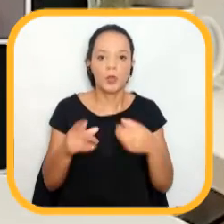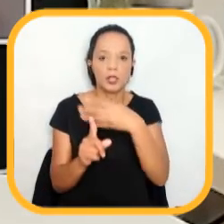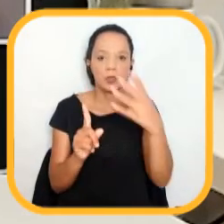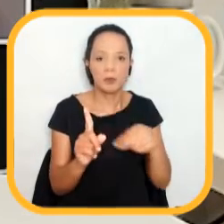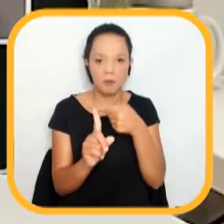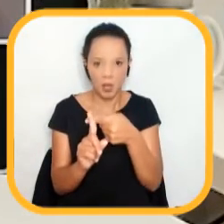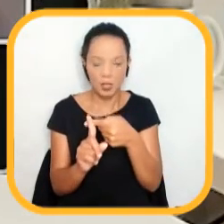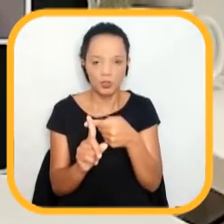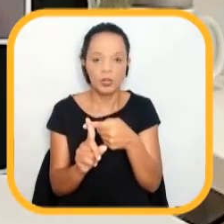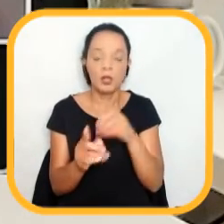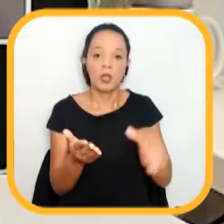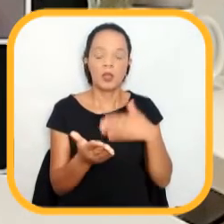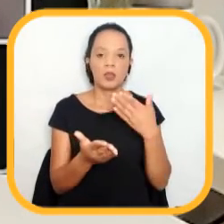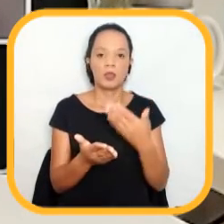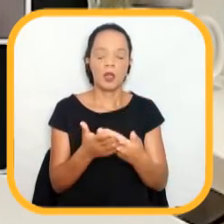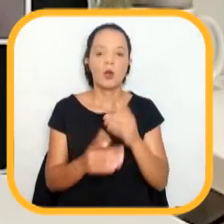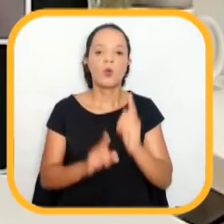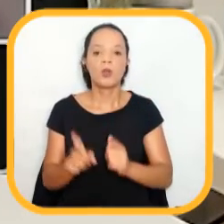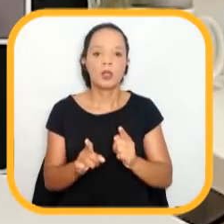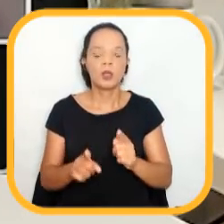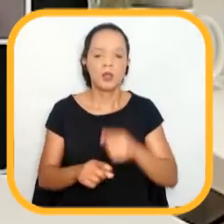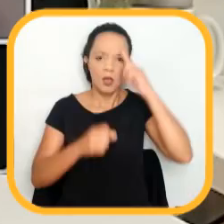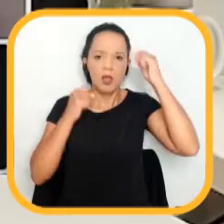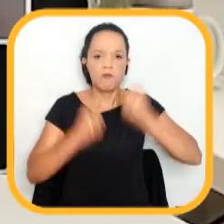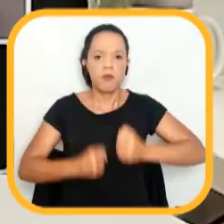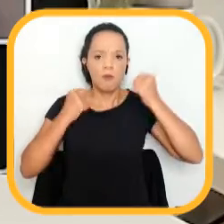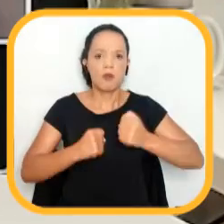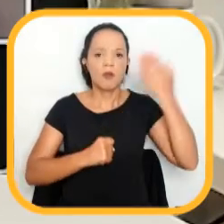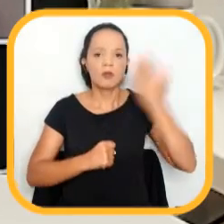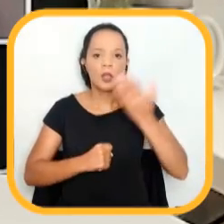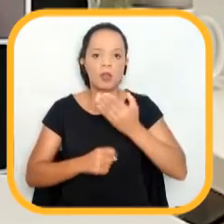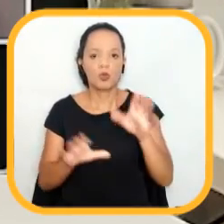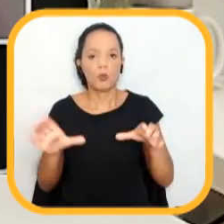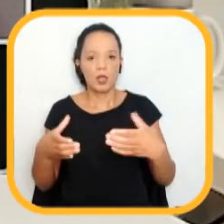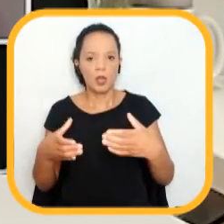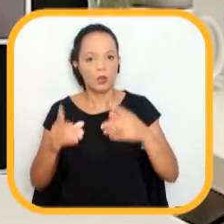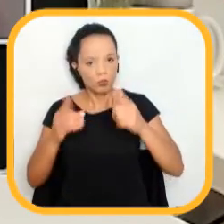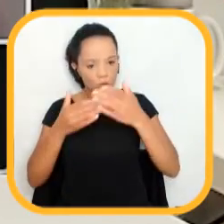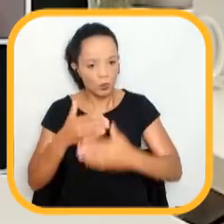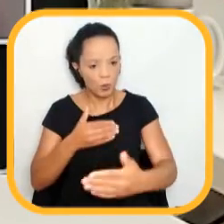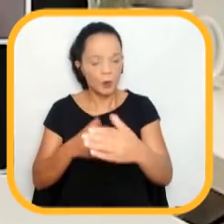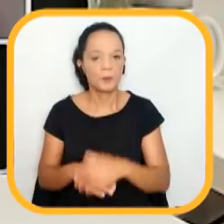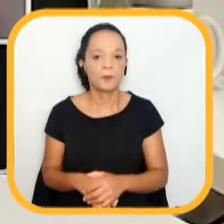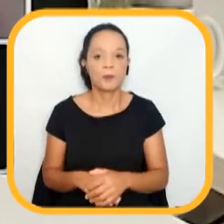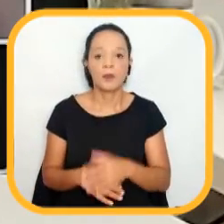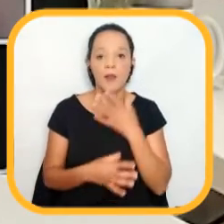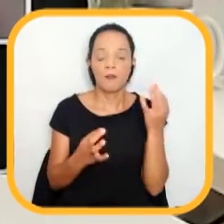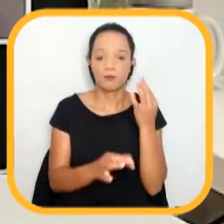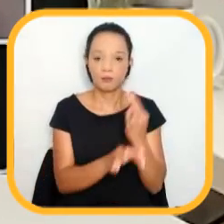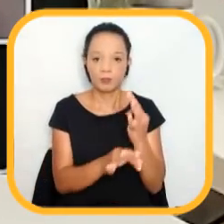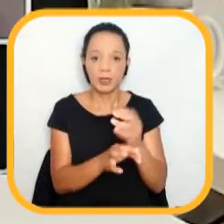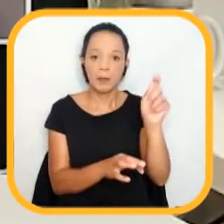da comunidade LGBTI+, despertou a mobilização e reivindicação de direitos por parte da mesma. Além de ser